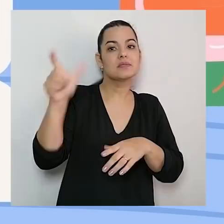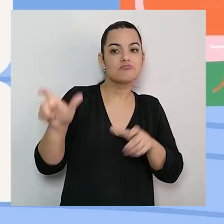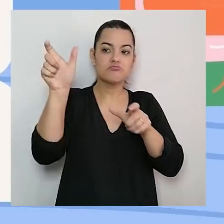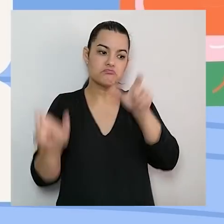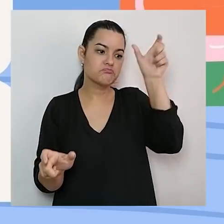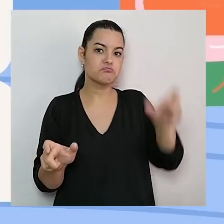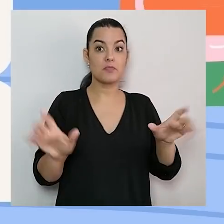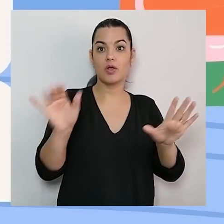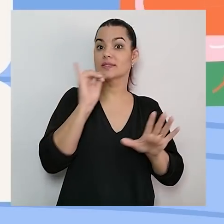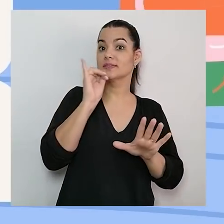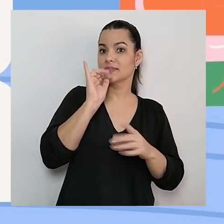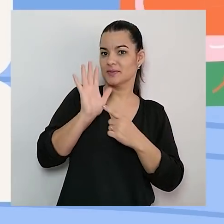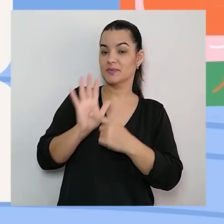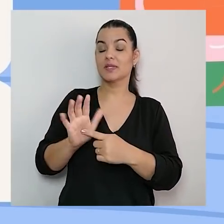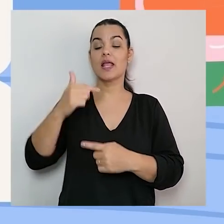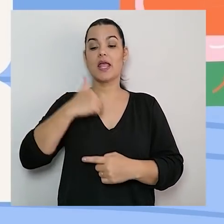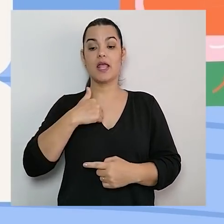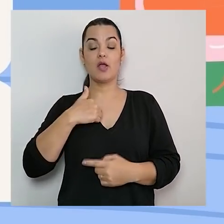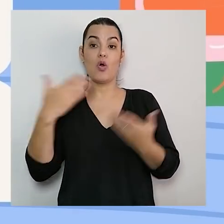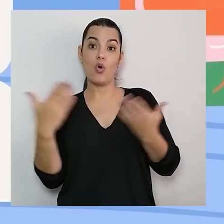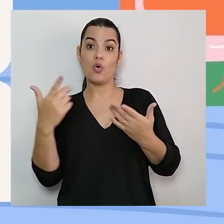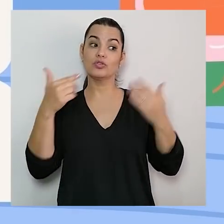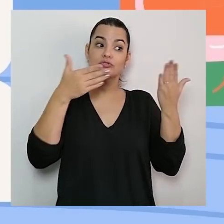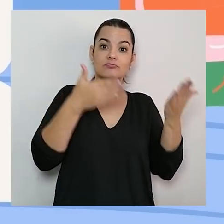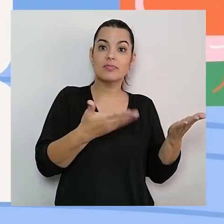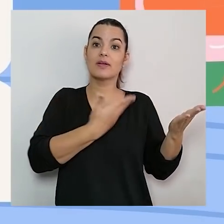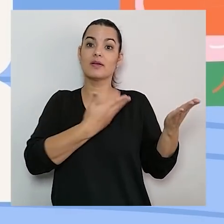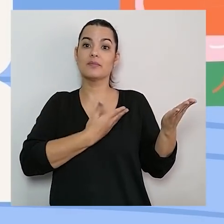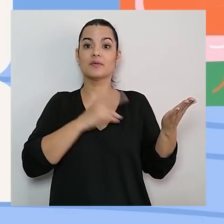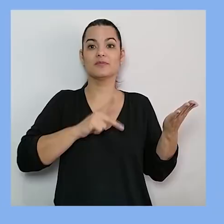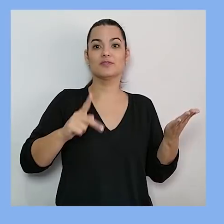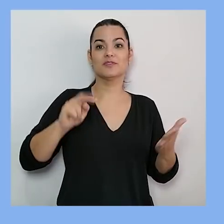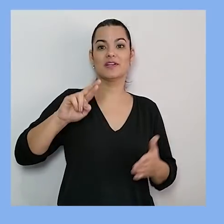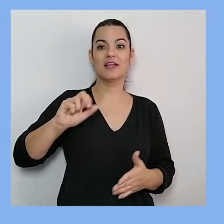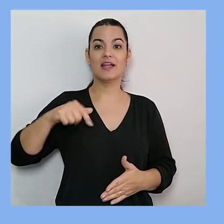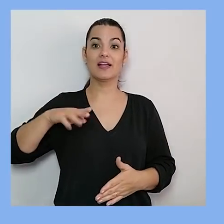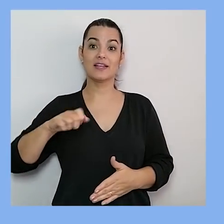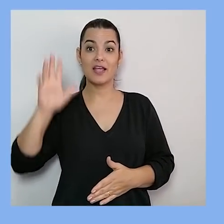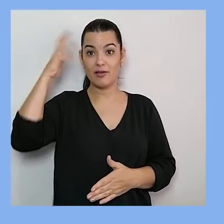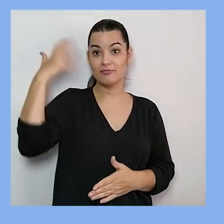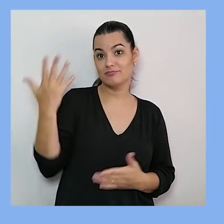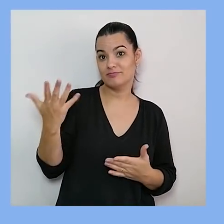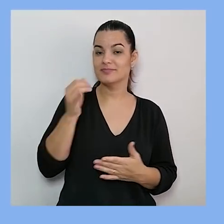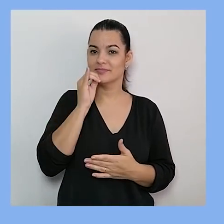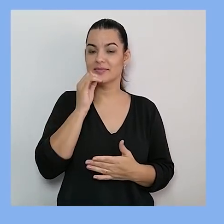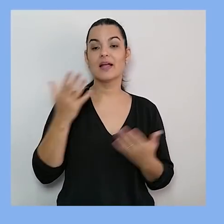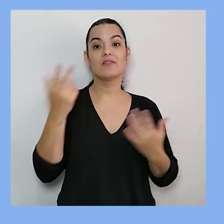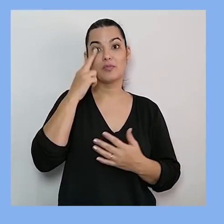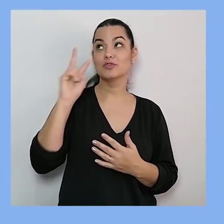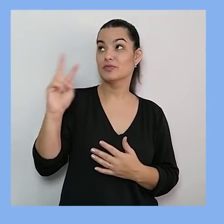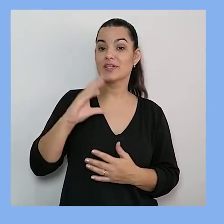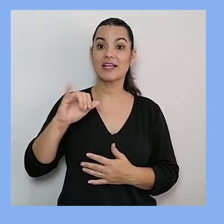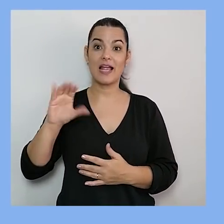entrevistados. Vou dar um exemplo. Estou aqui hoje com a professora Raquel Pereira. Vamos ver quais